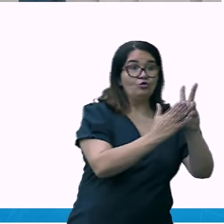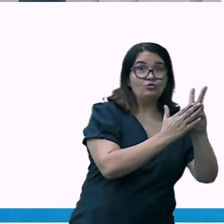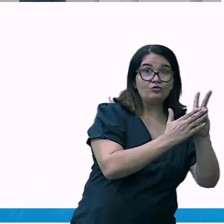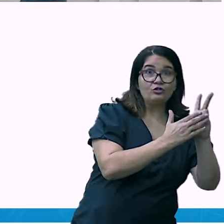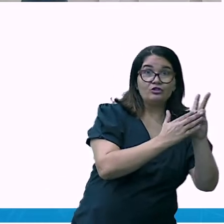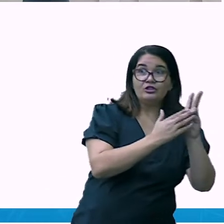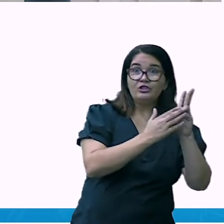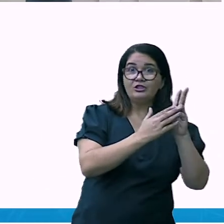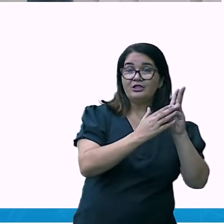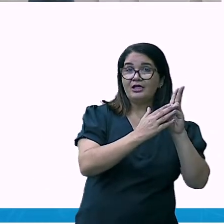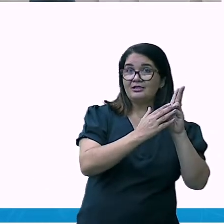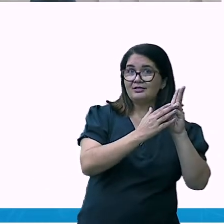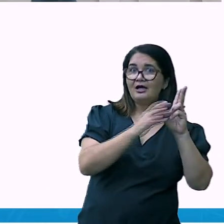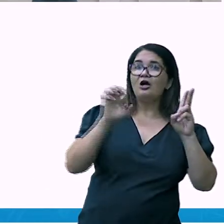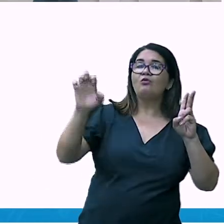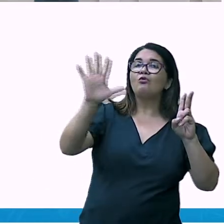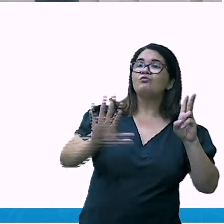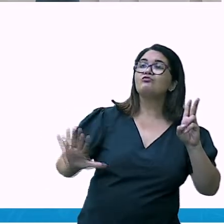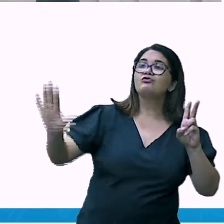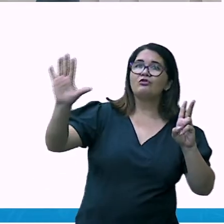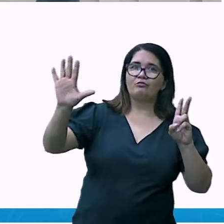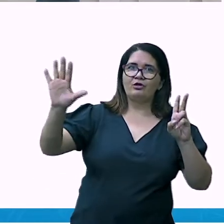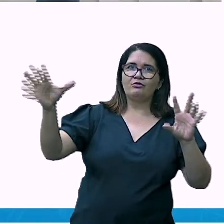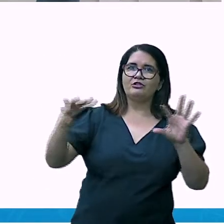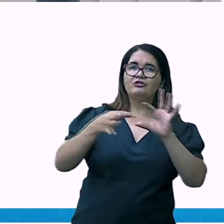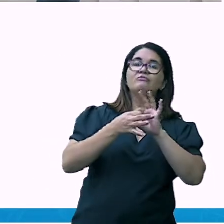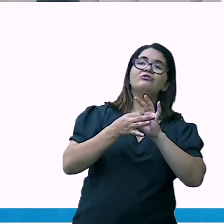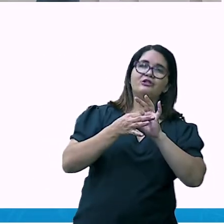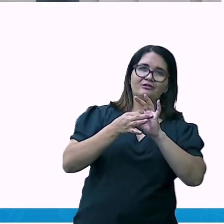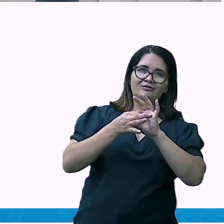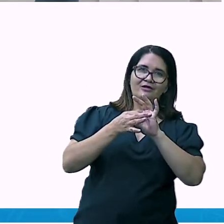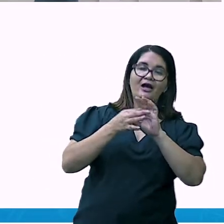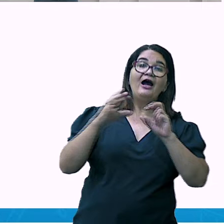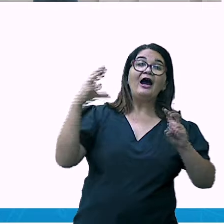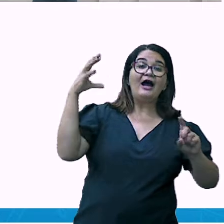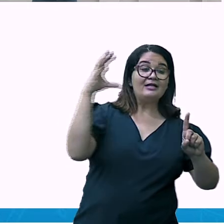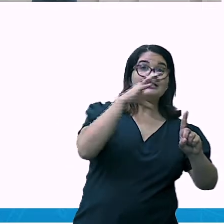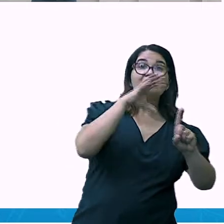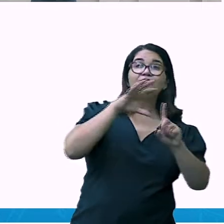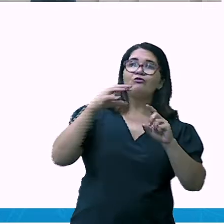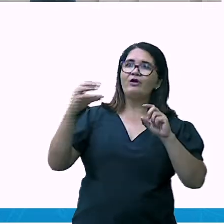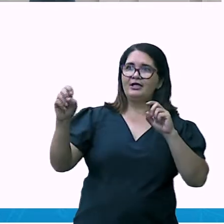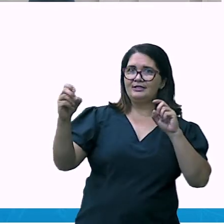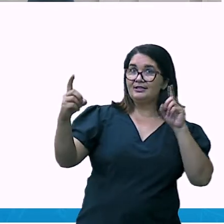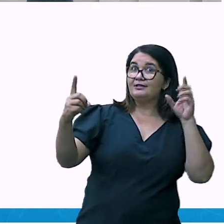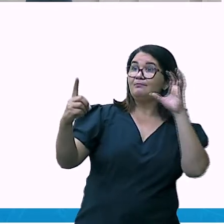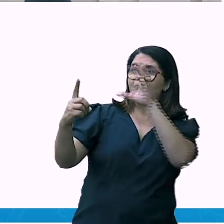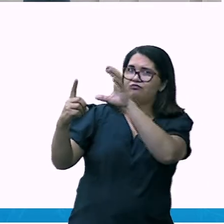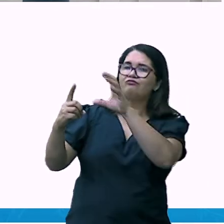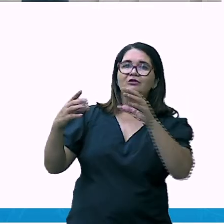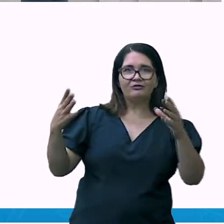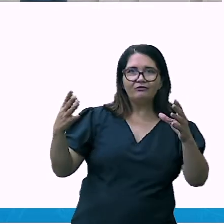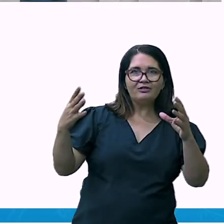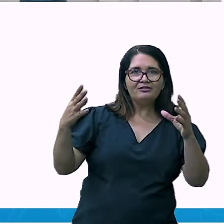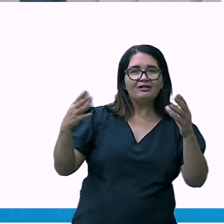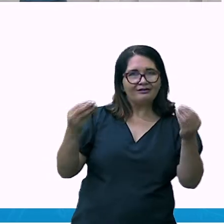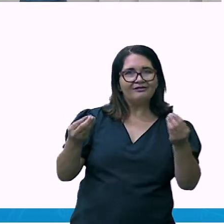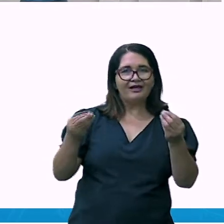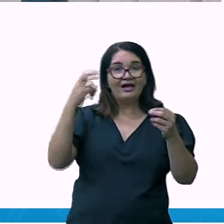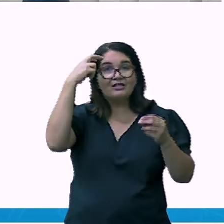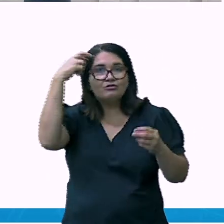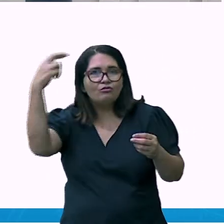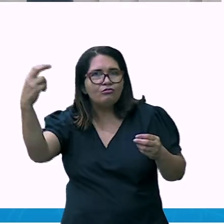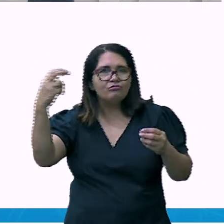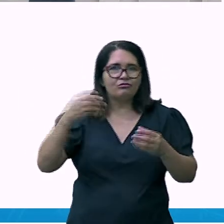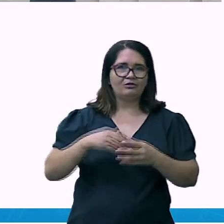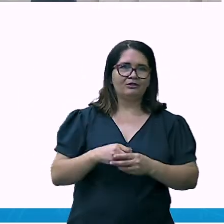dos indígenas e qual era a visão dos colonizadores? Os colonizadores tinham uma visão de que a terra era